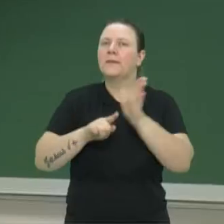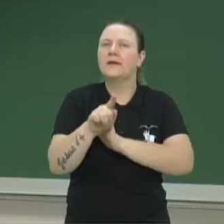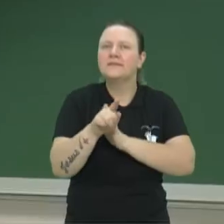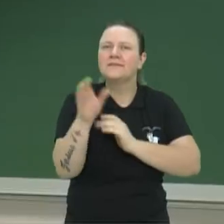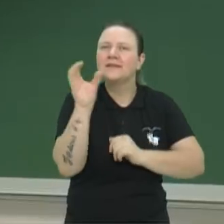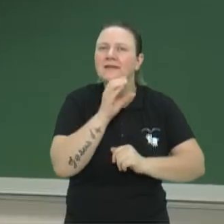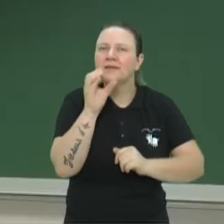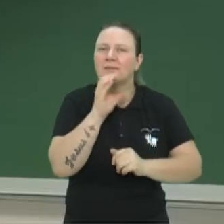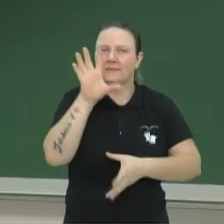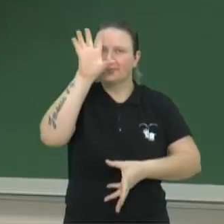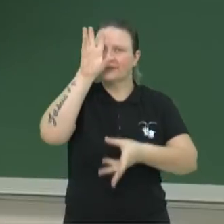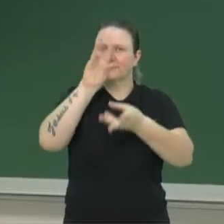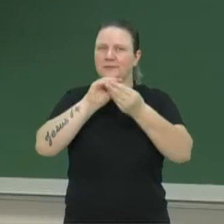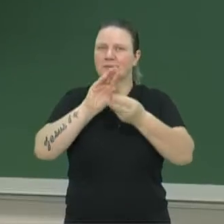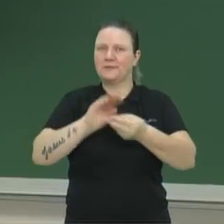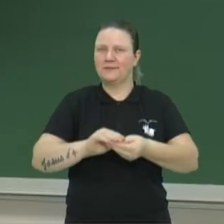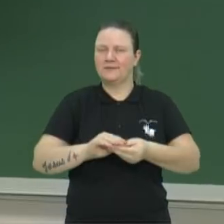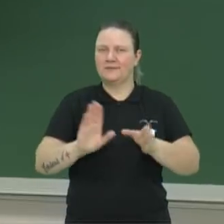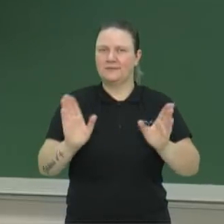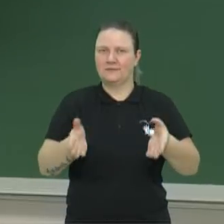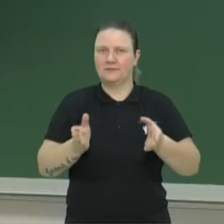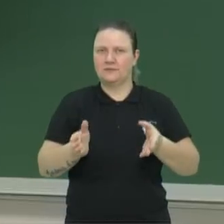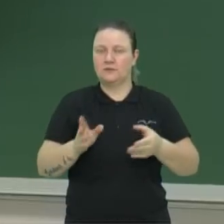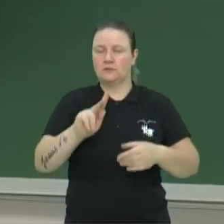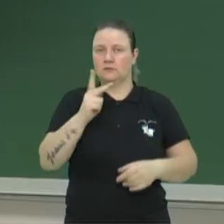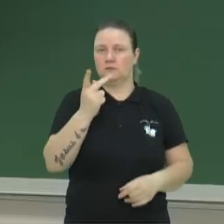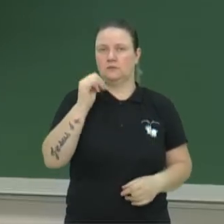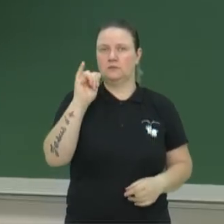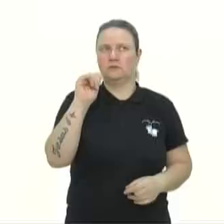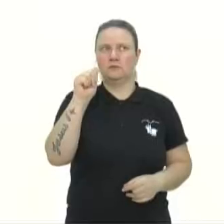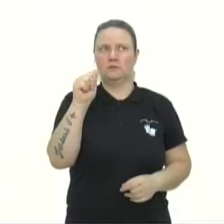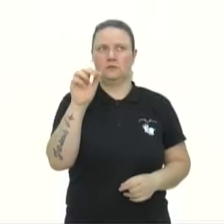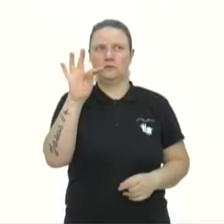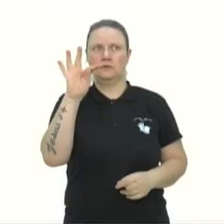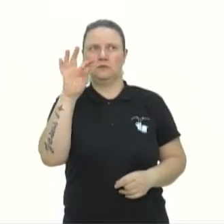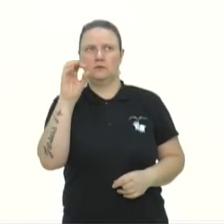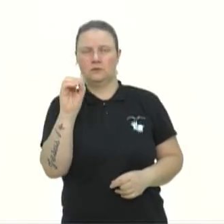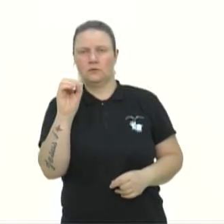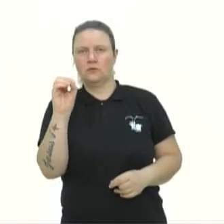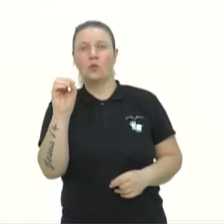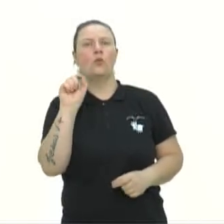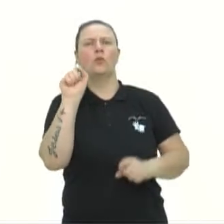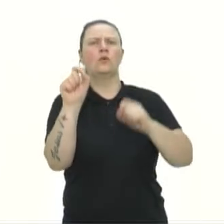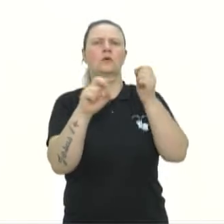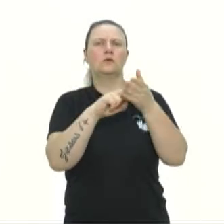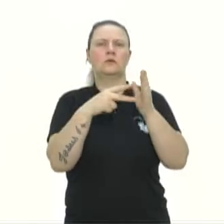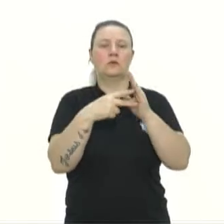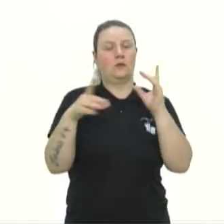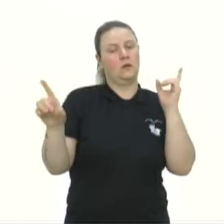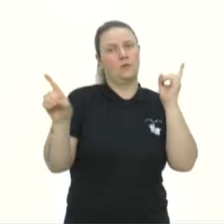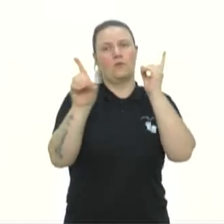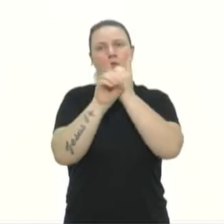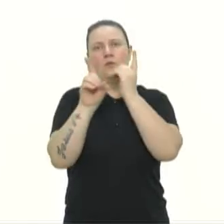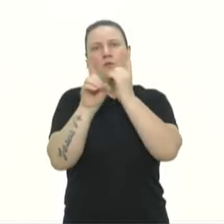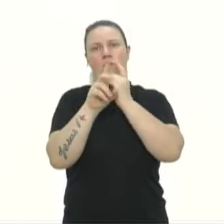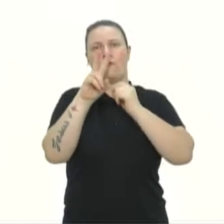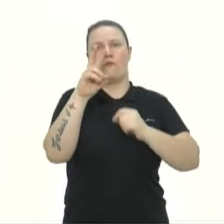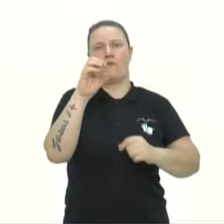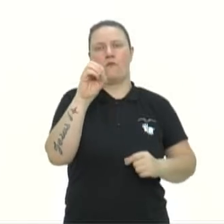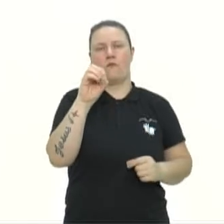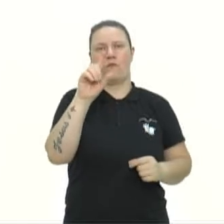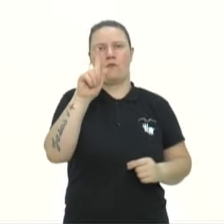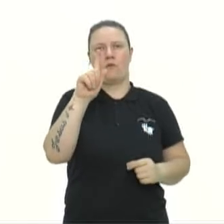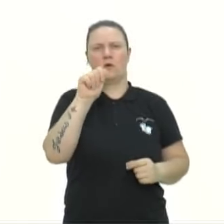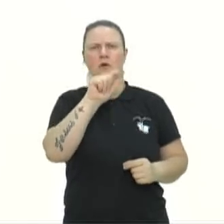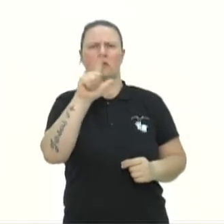nós revisarmos um pouco do que aprendemos. Em um hiato aqui, né? Hiato é o quê? É um encontro vocálico, certo?